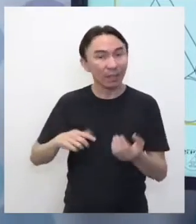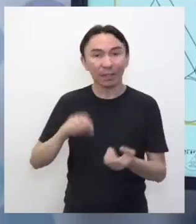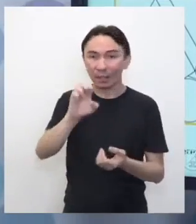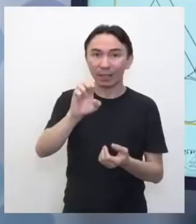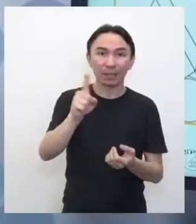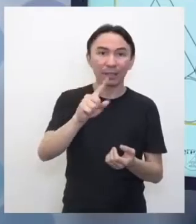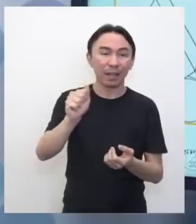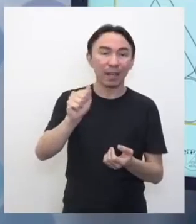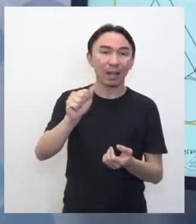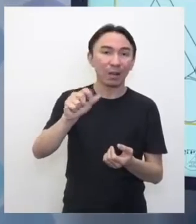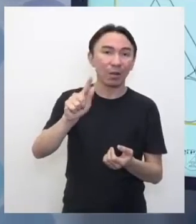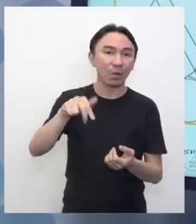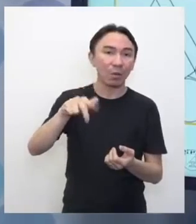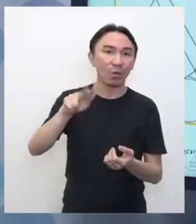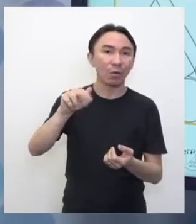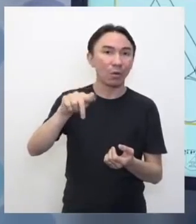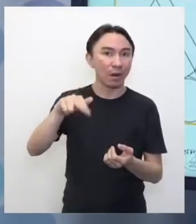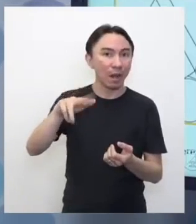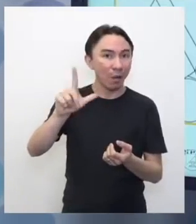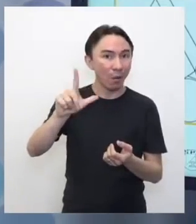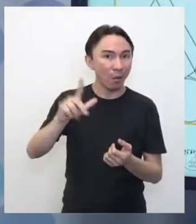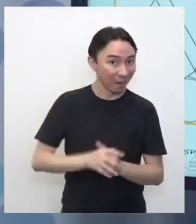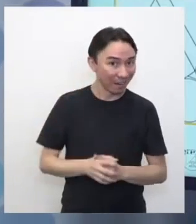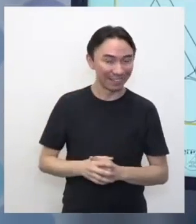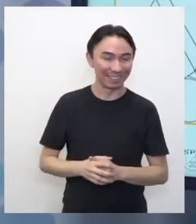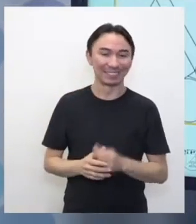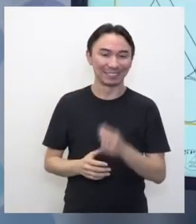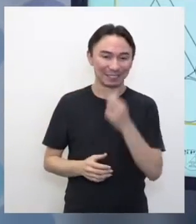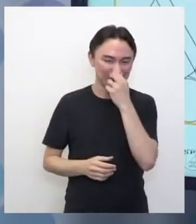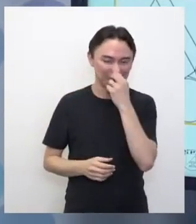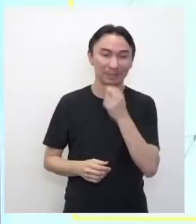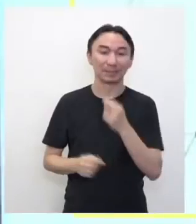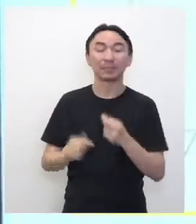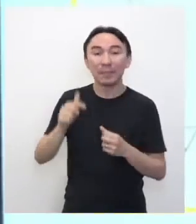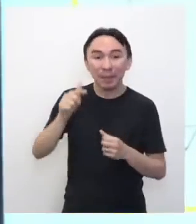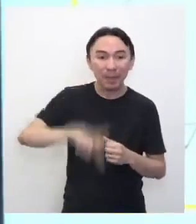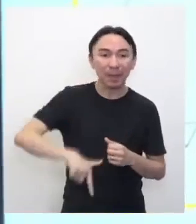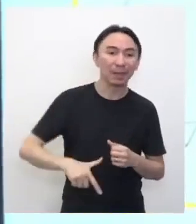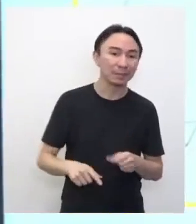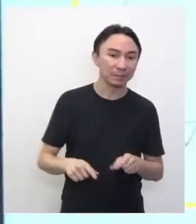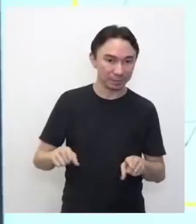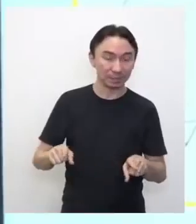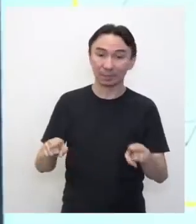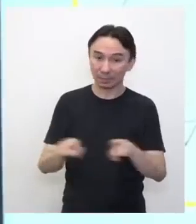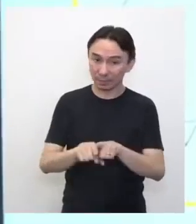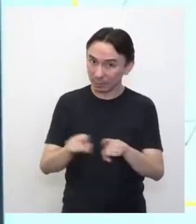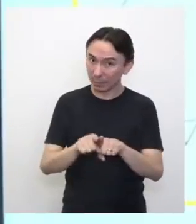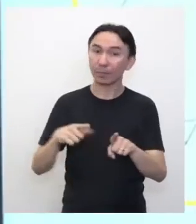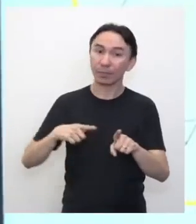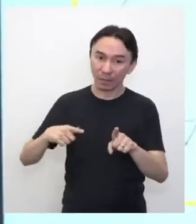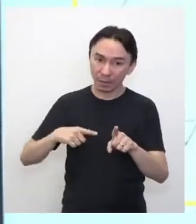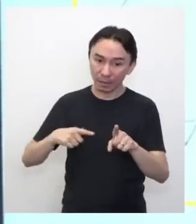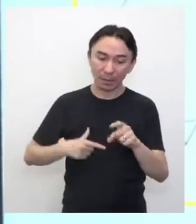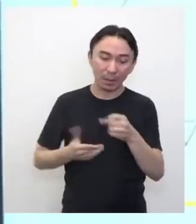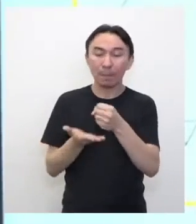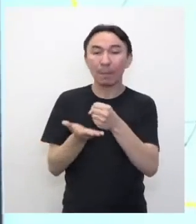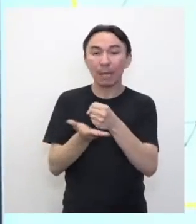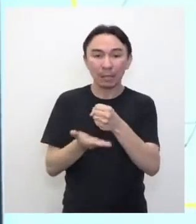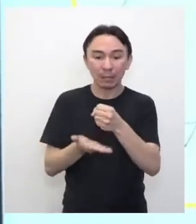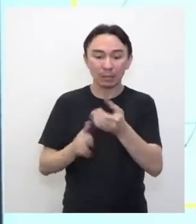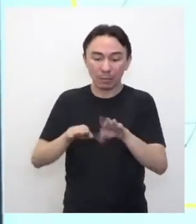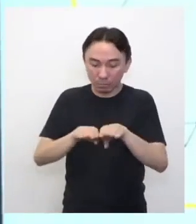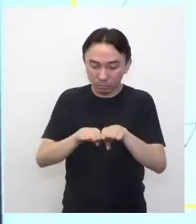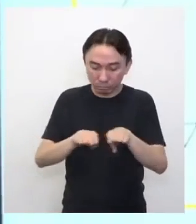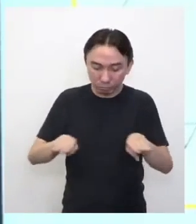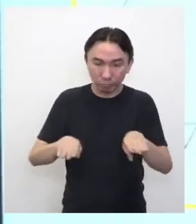lá. Outra figurinha. É um prisma? Sim, tem duas bases paralelas.